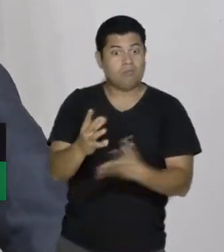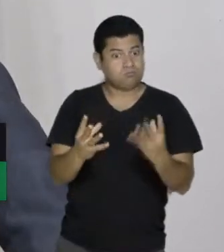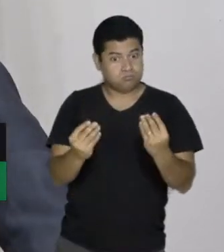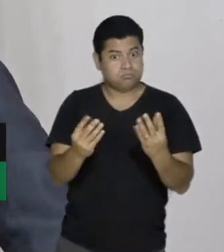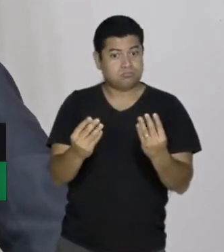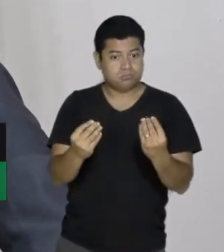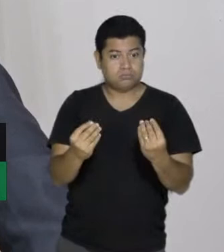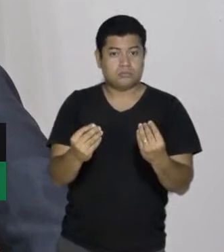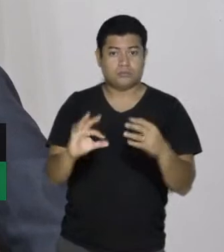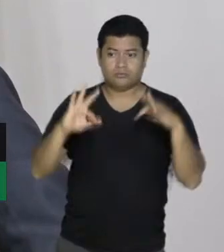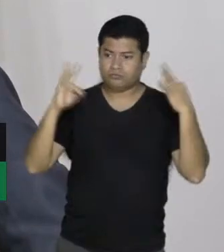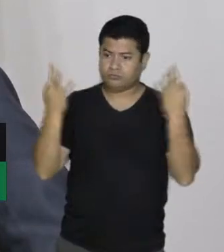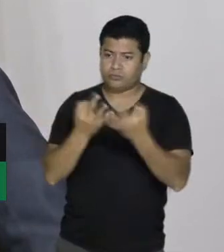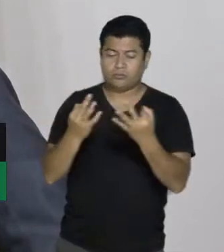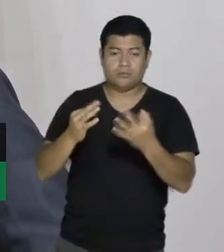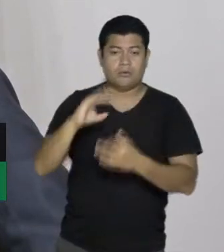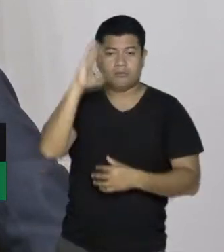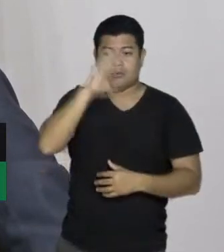depois do Brasil lá fora